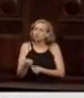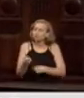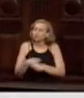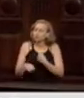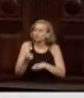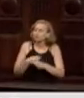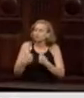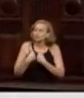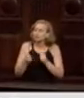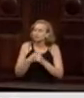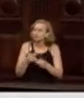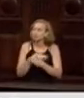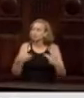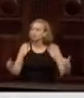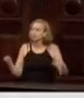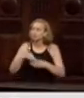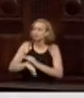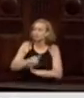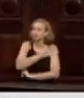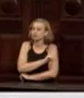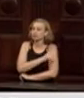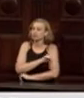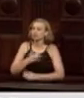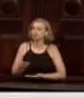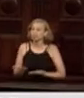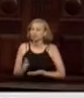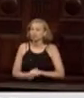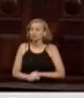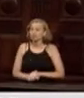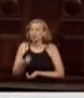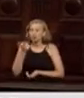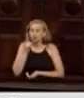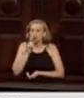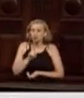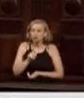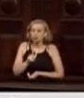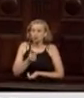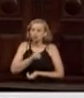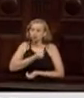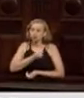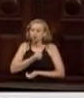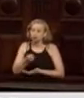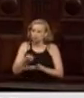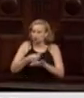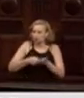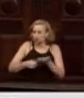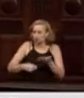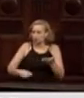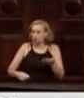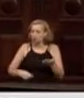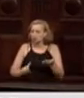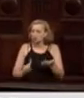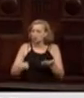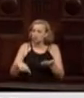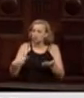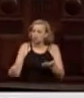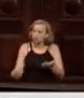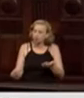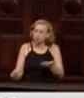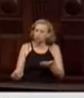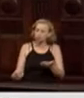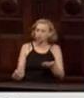Janeiro. Protocolamos a CPI, conseguimos o número de assinaturas e depois da CPI